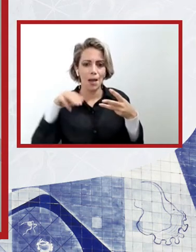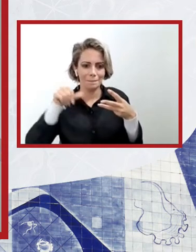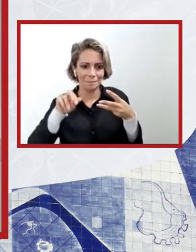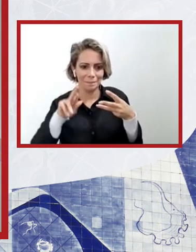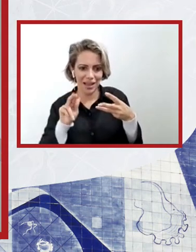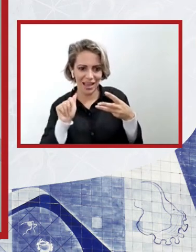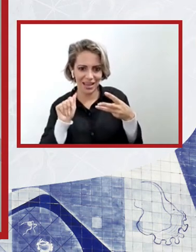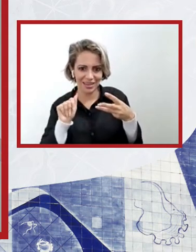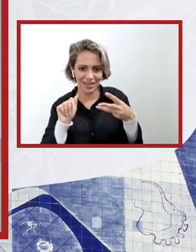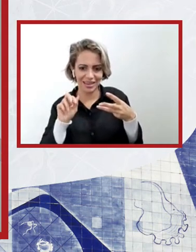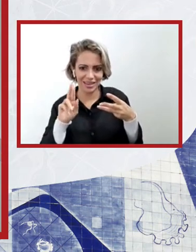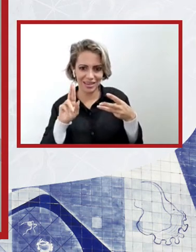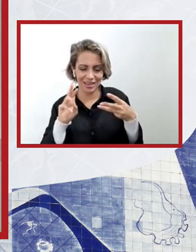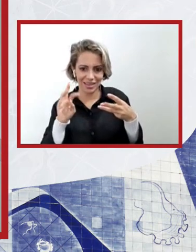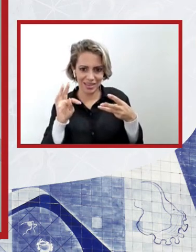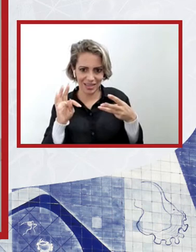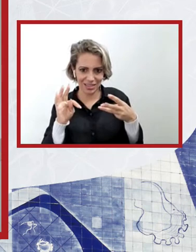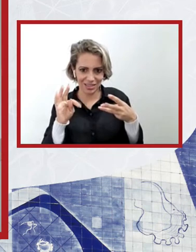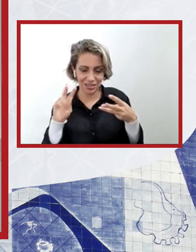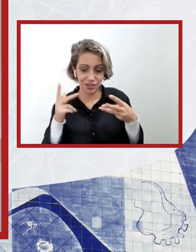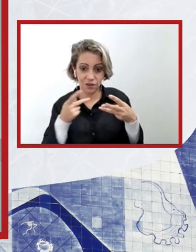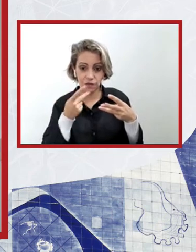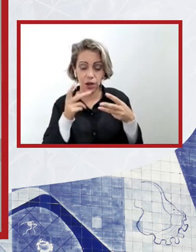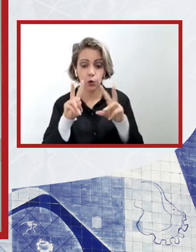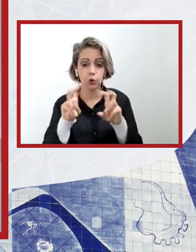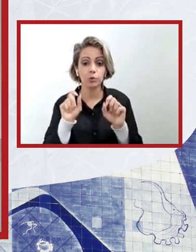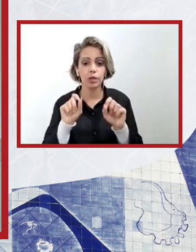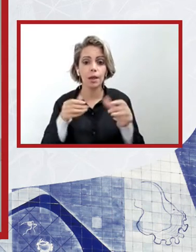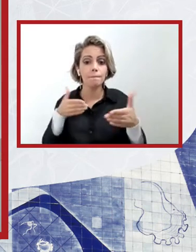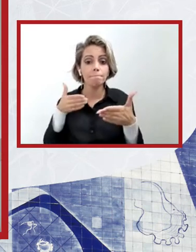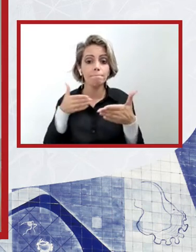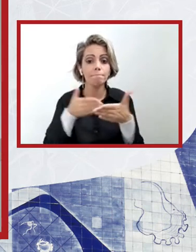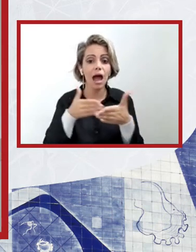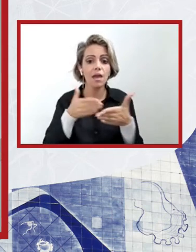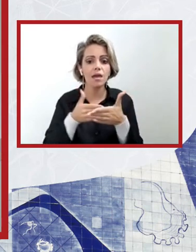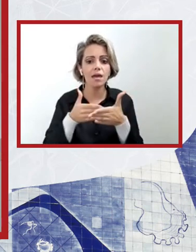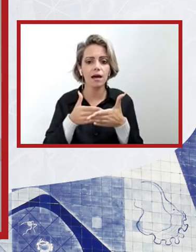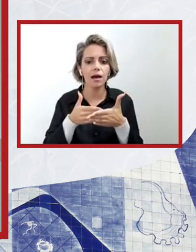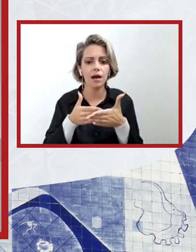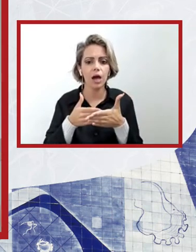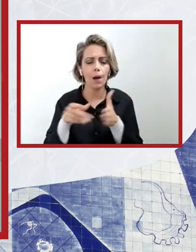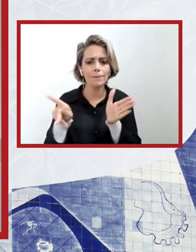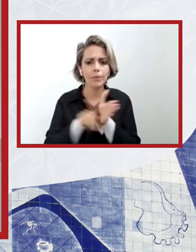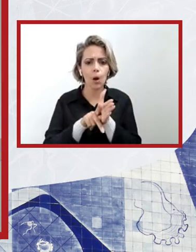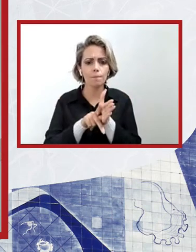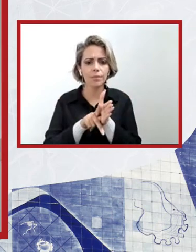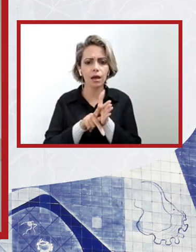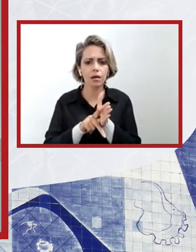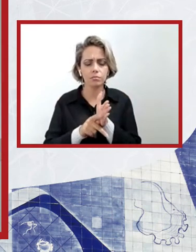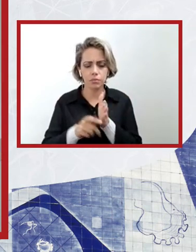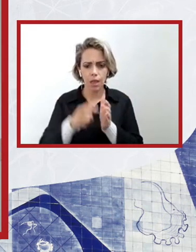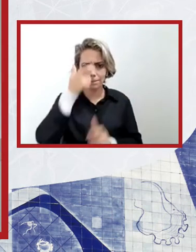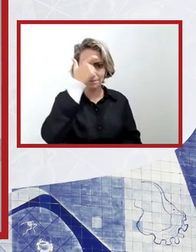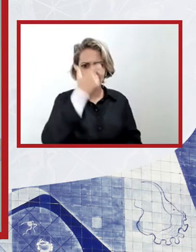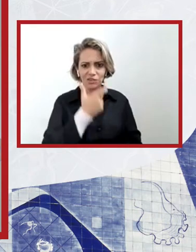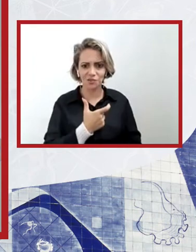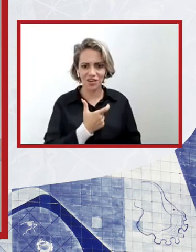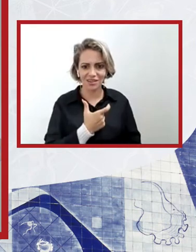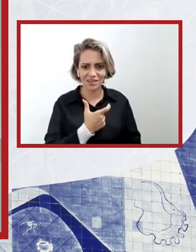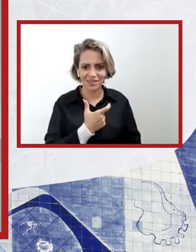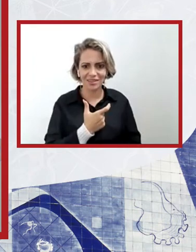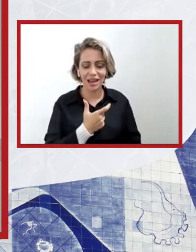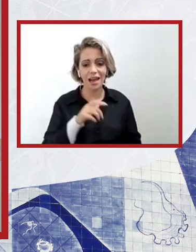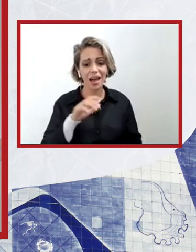barreiras atitudinais, porque não importa a gente ter todos os equipamentos, os melhores equipamentos do mundo, os